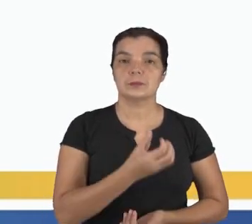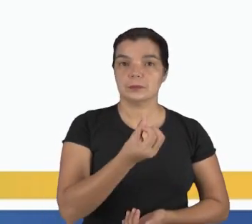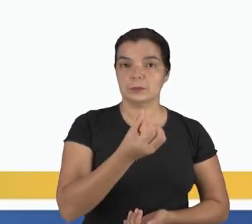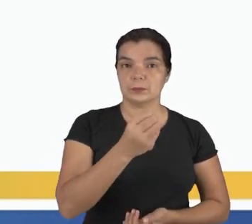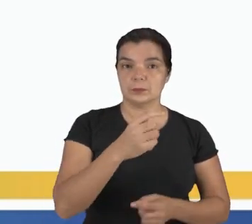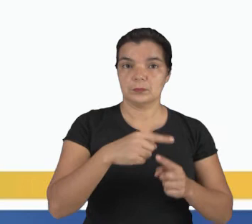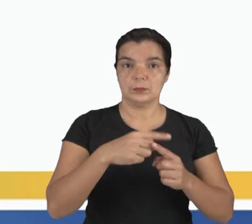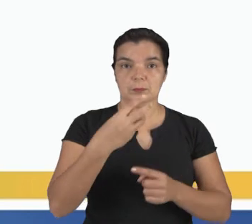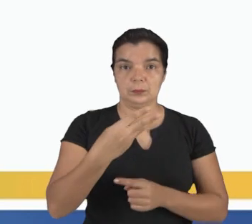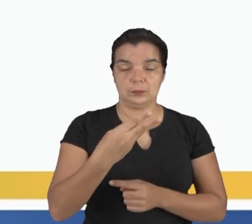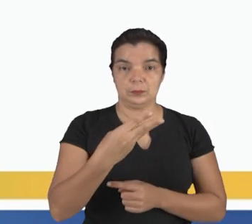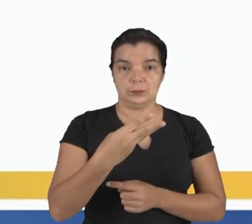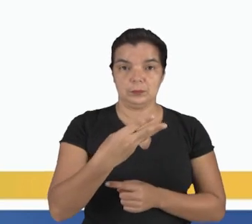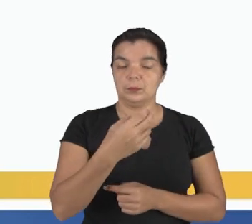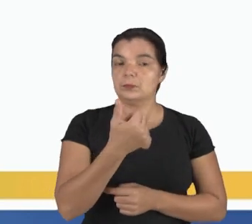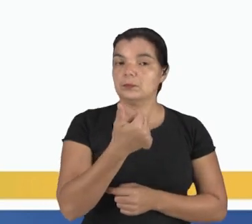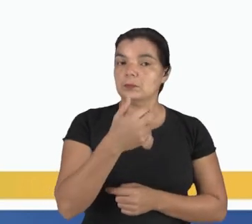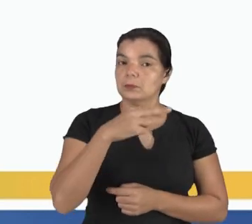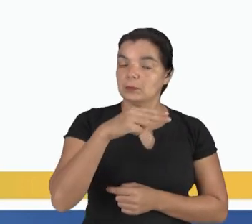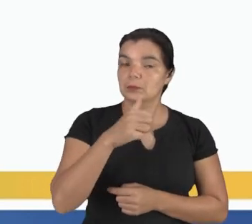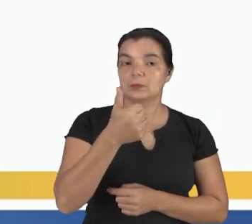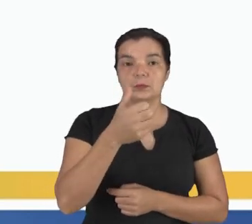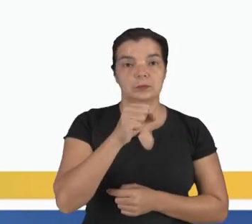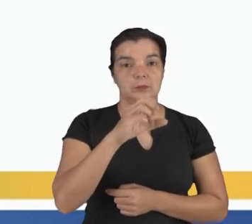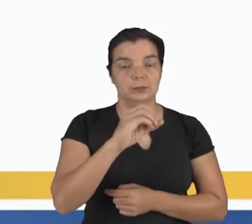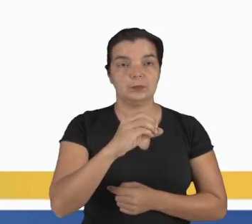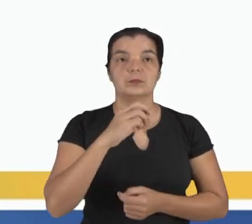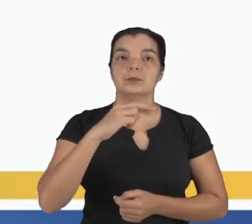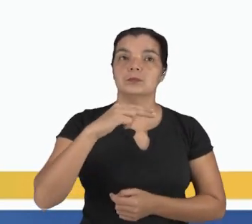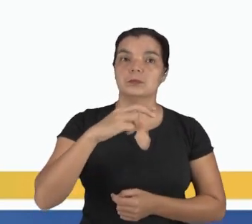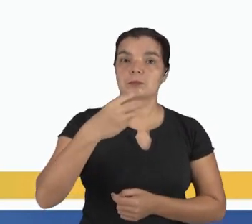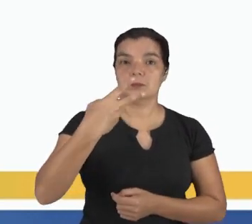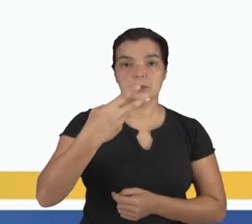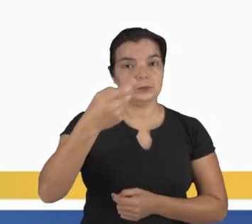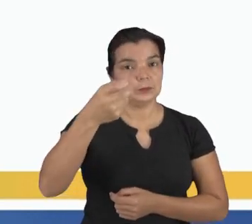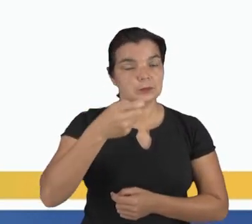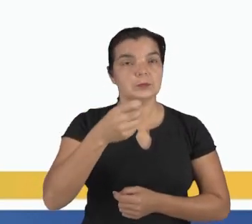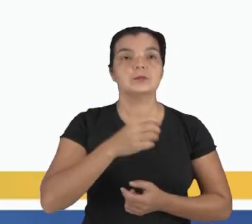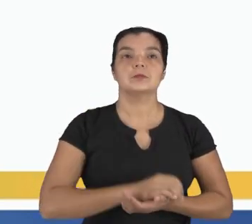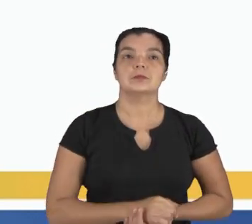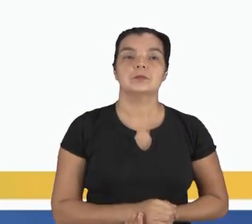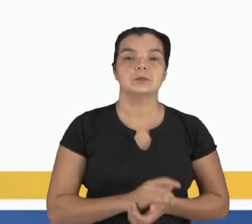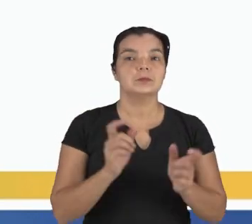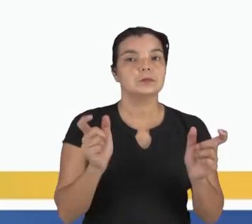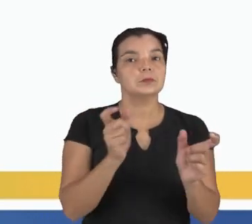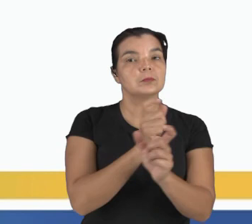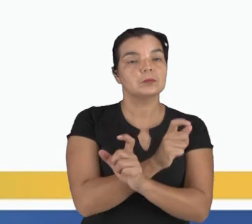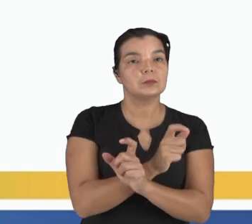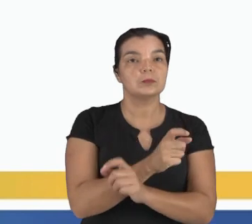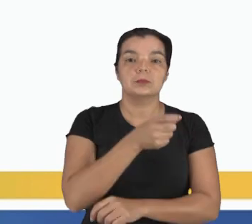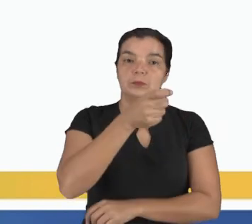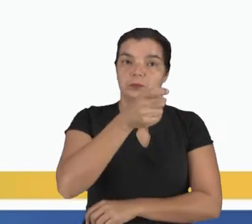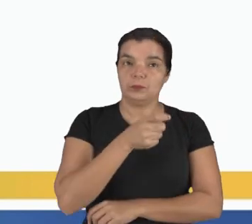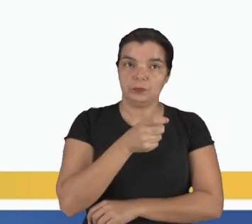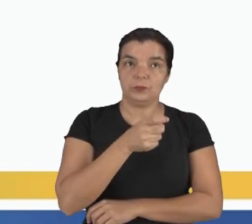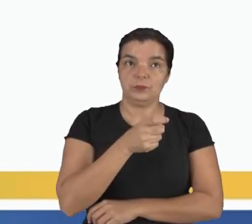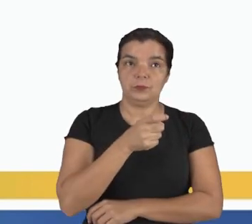60 vezes 3 é igual a 180, que é igual a 2x. Trocando de lugar vai